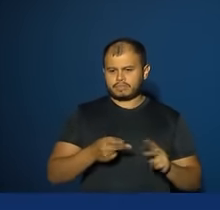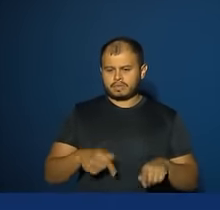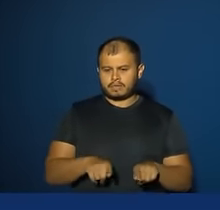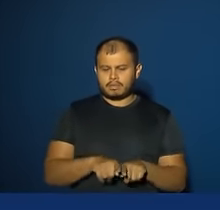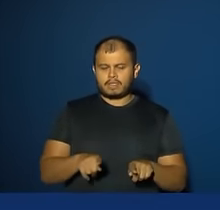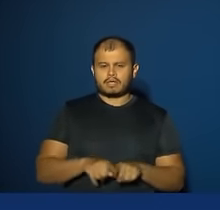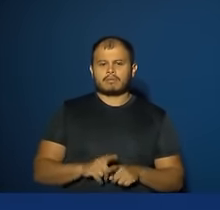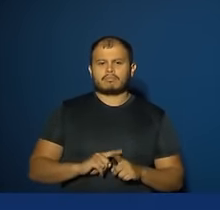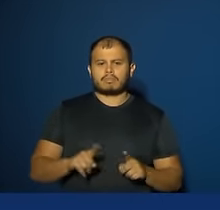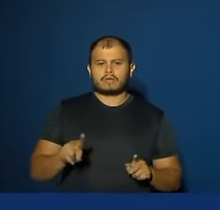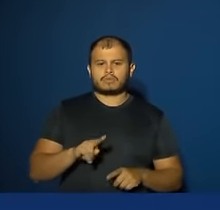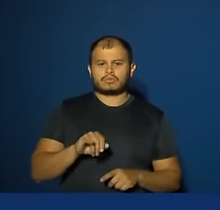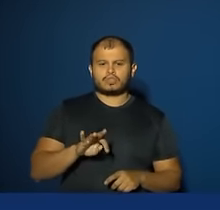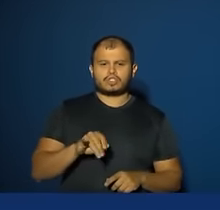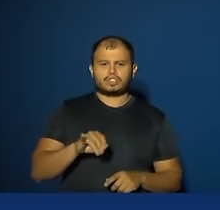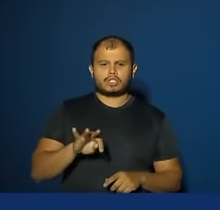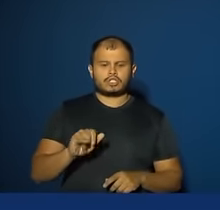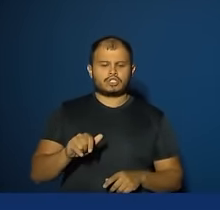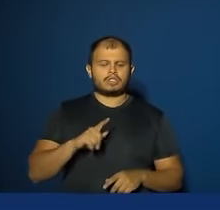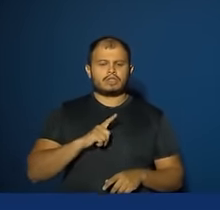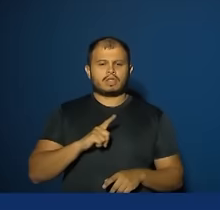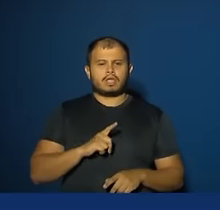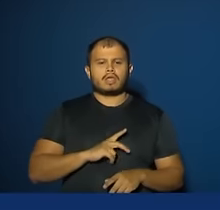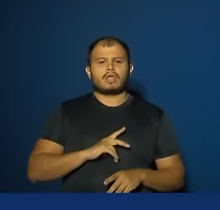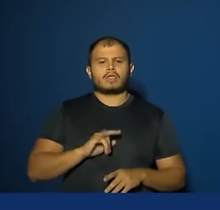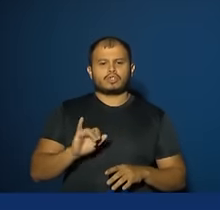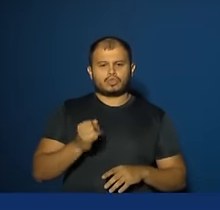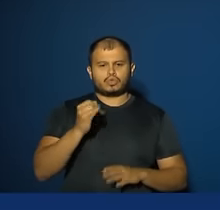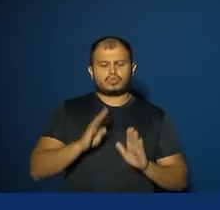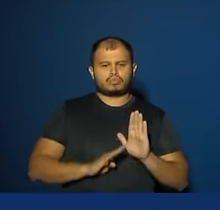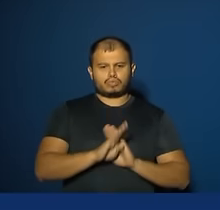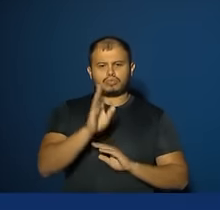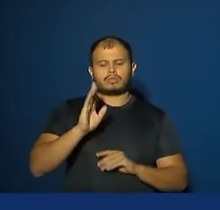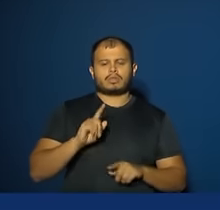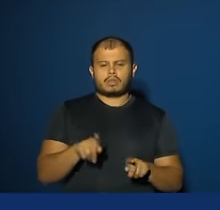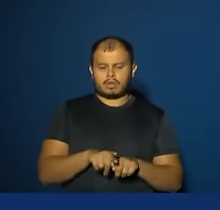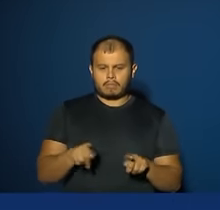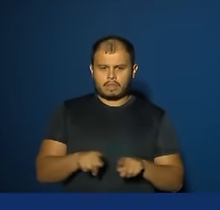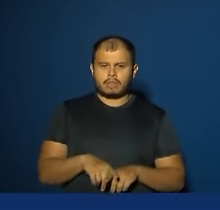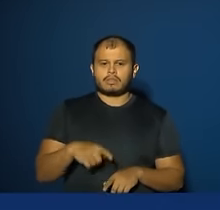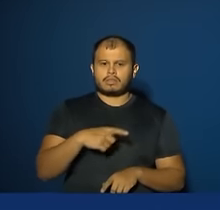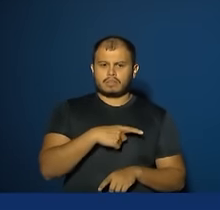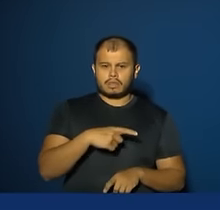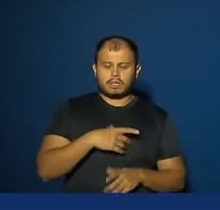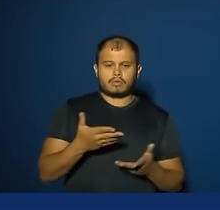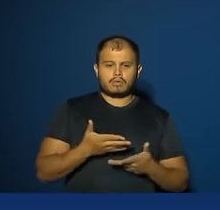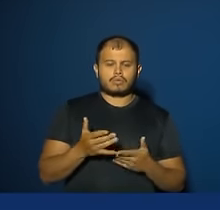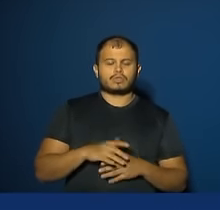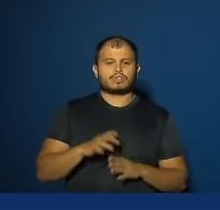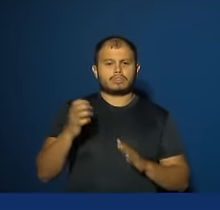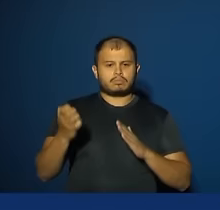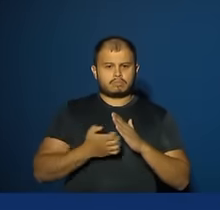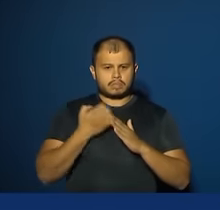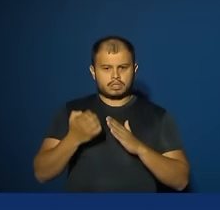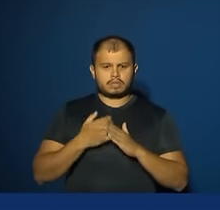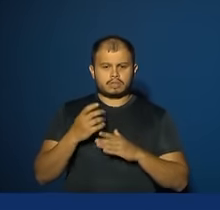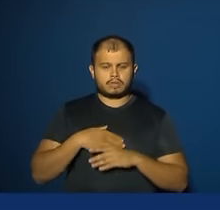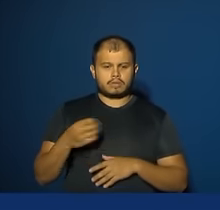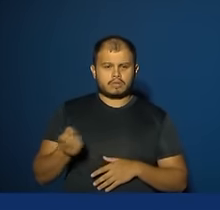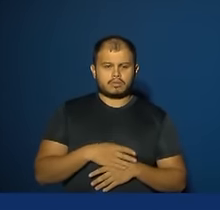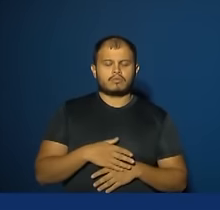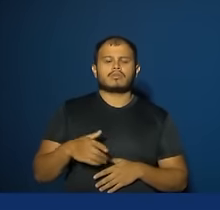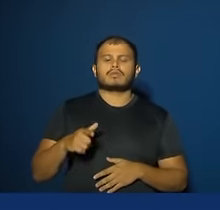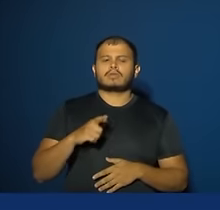de utility também é um setor muito atraente, porque tem juros real alto quando você compra as empresas, você tem empresas recém-privatizadas como Copel e